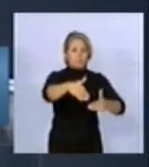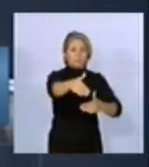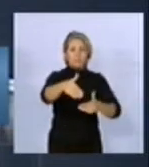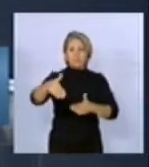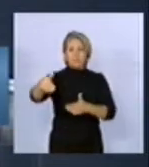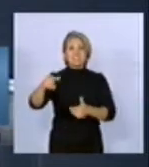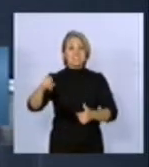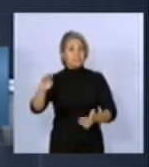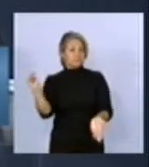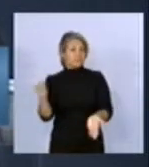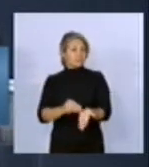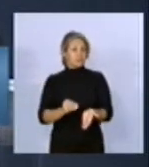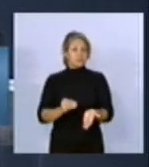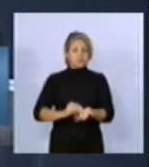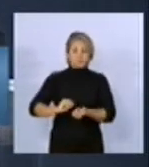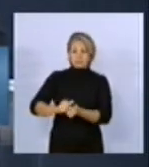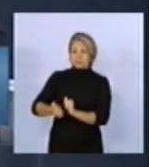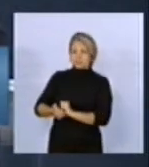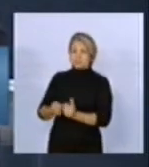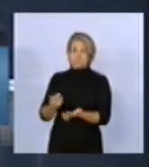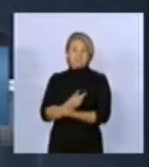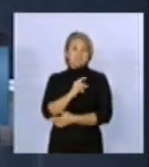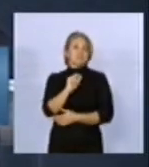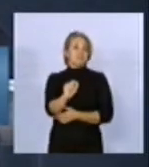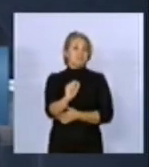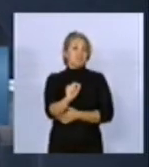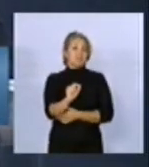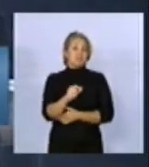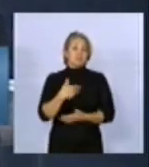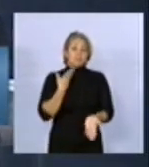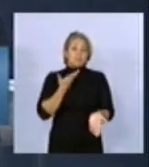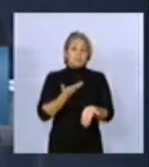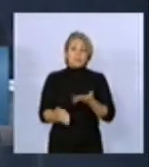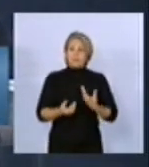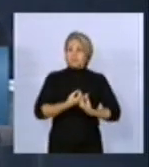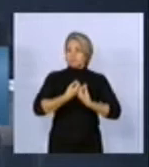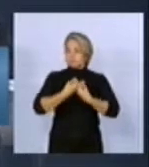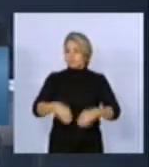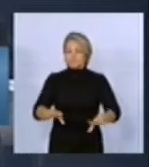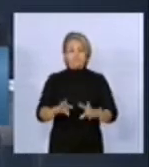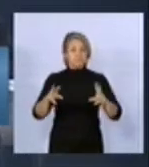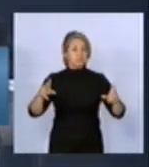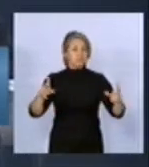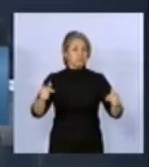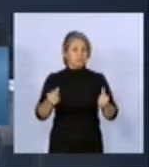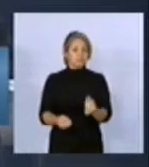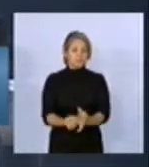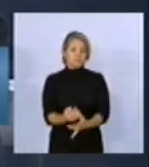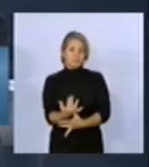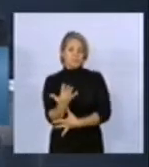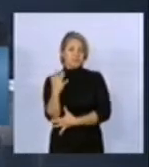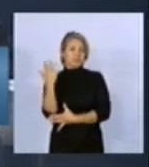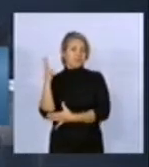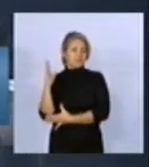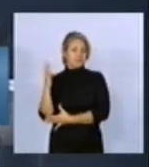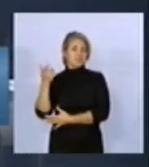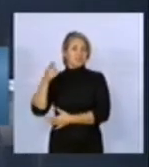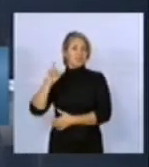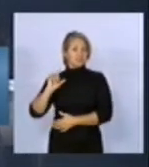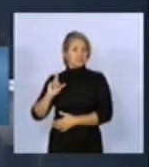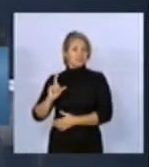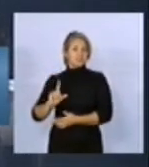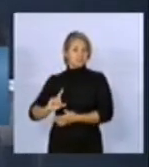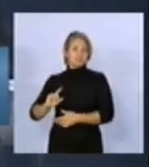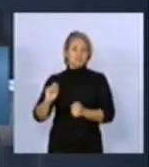essas adequações que que nós vamos estar incorrendo em perdas imediatas isso seja por